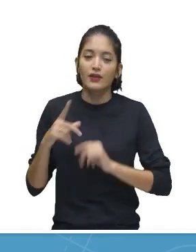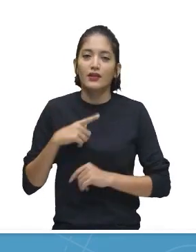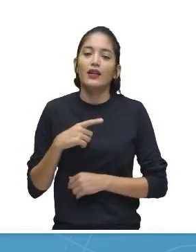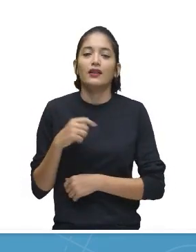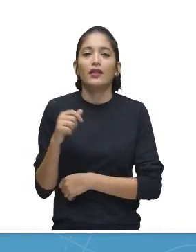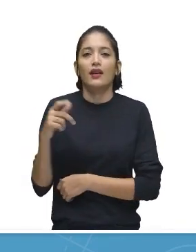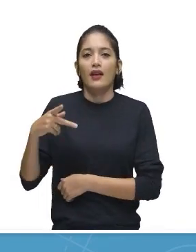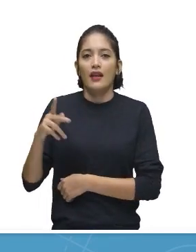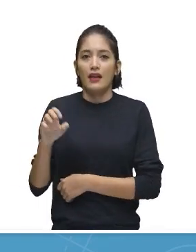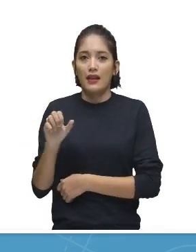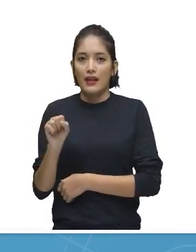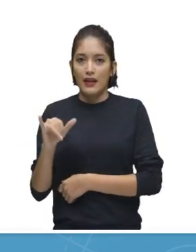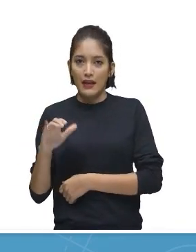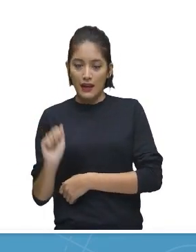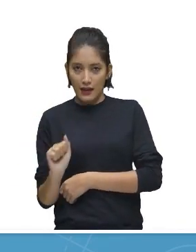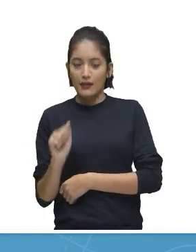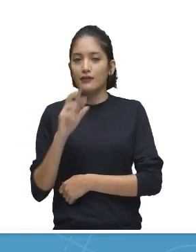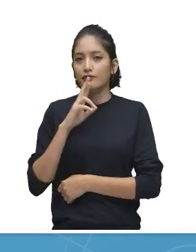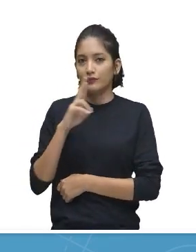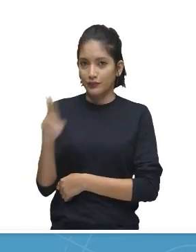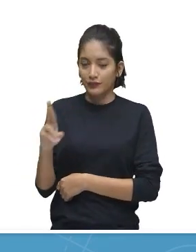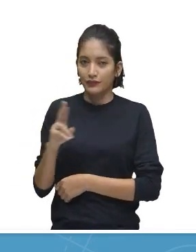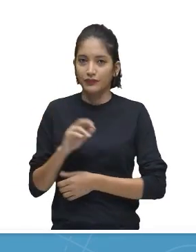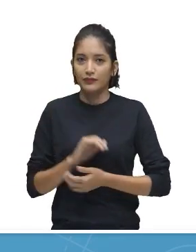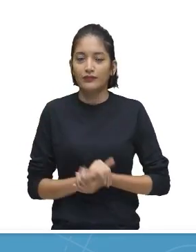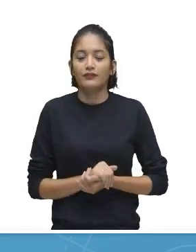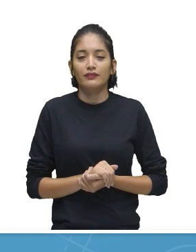a Kessia, que ela respondeu.